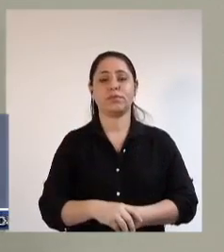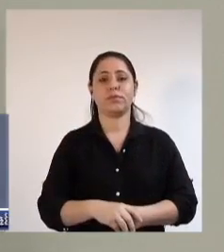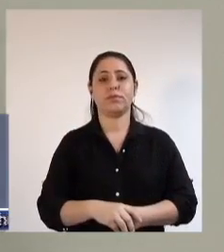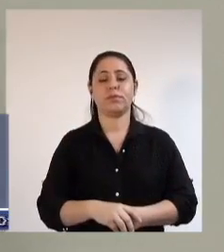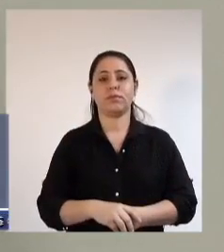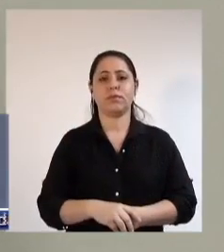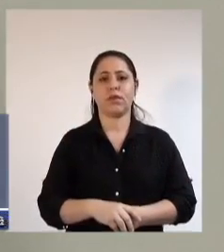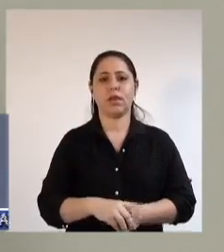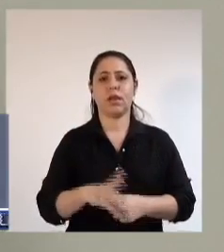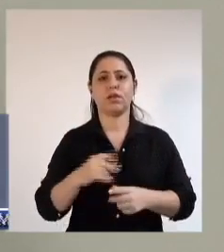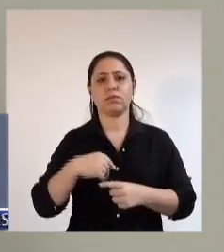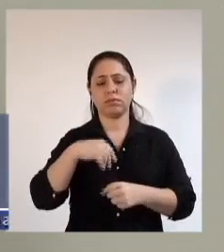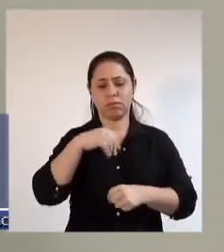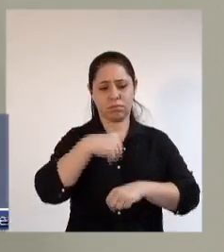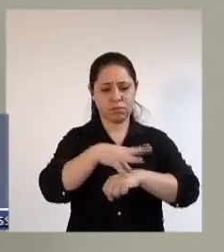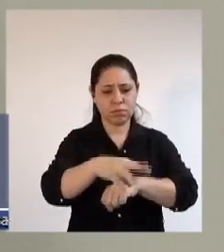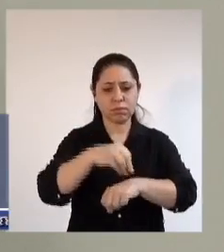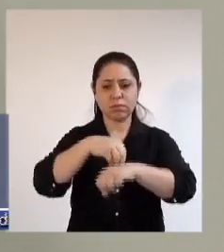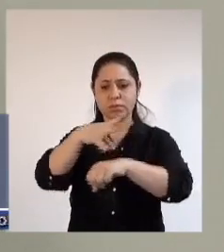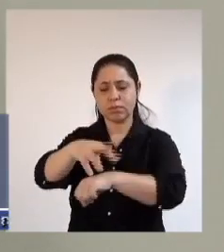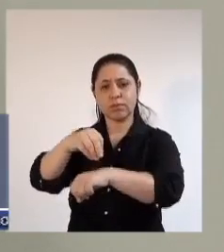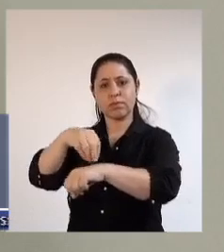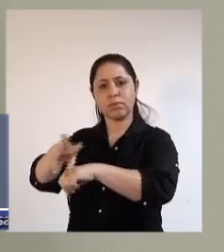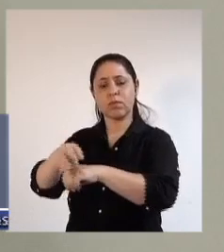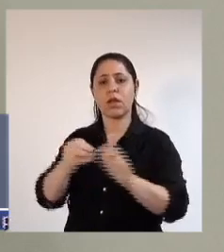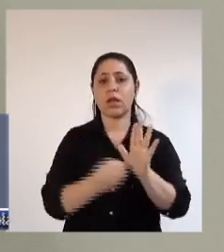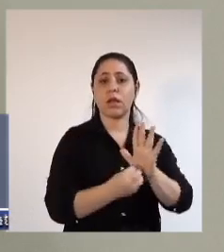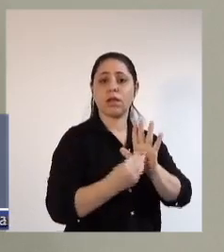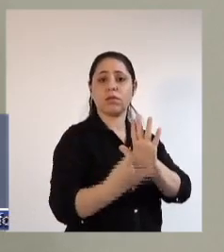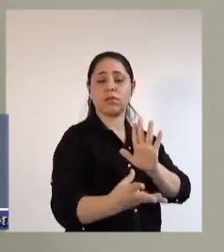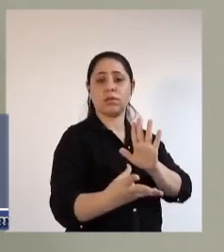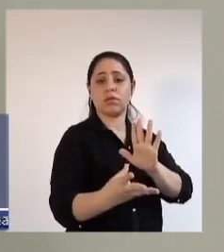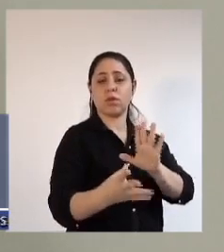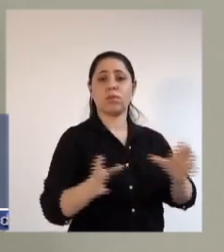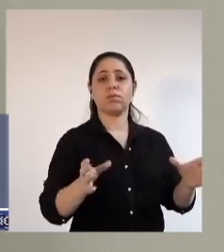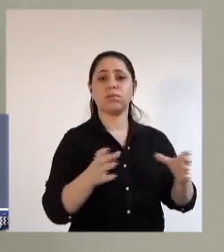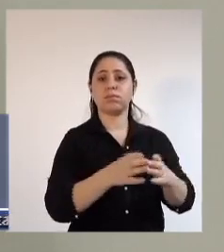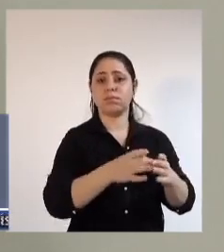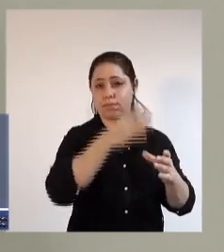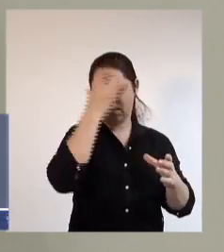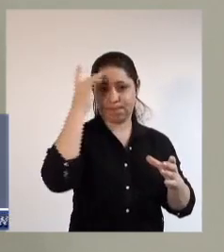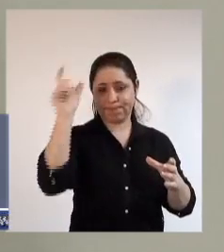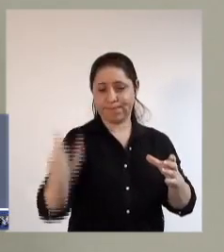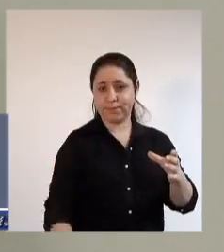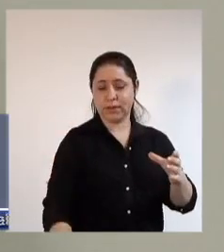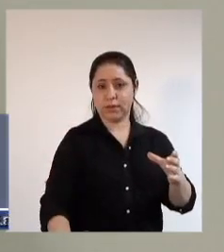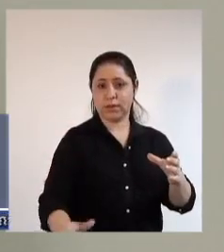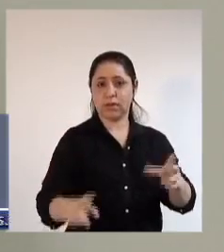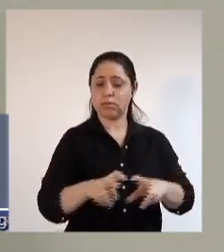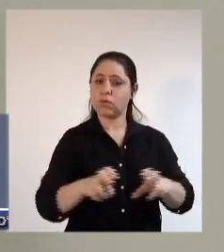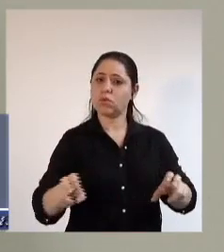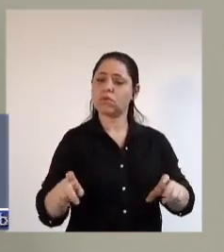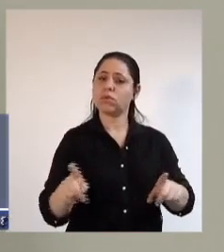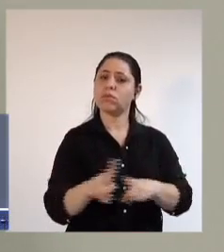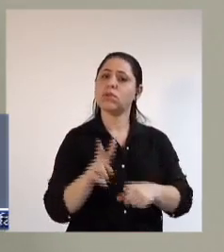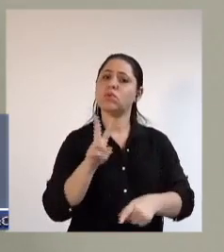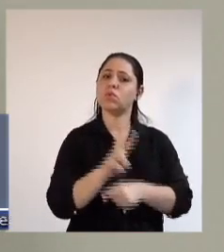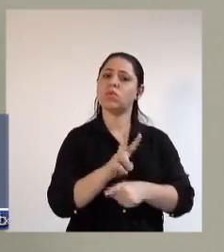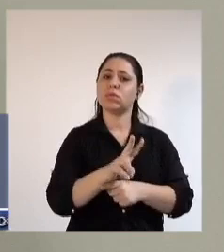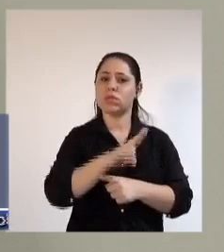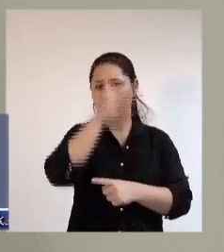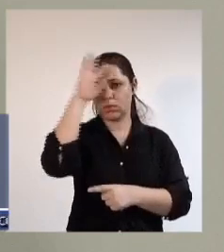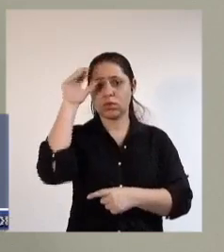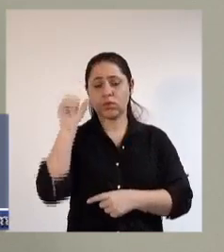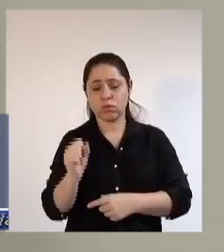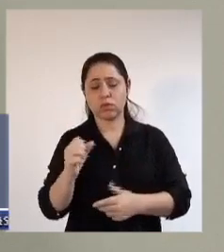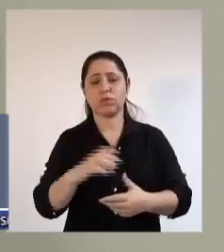designar como membros para compor a frente parlamentar para o desenvolvimento das unidades de conservação ambiental do estado